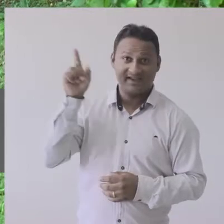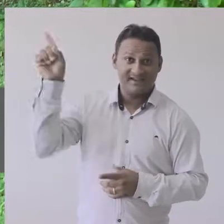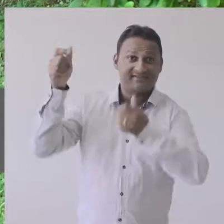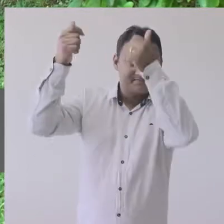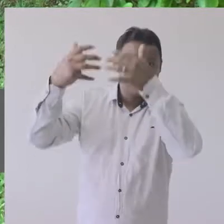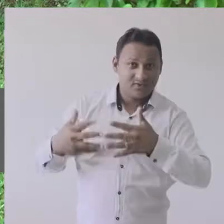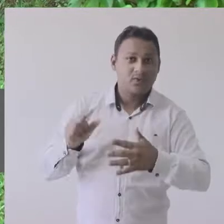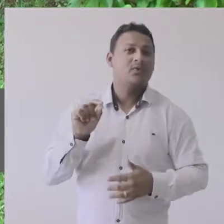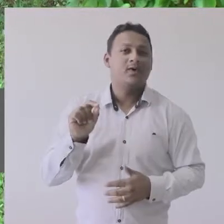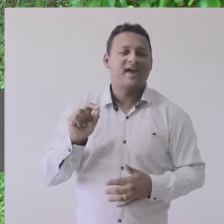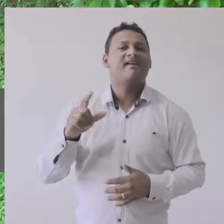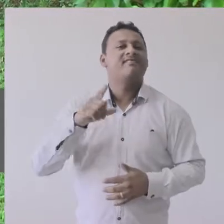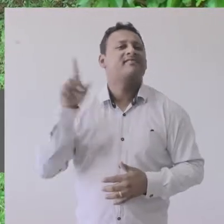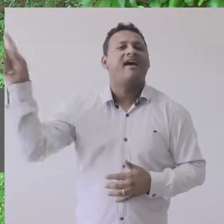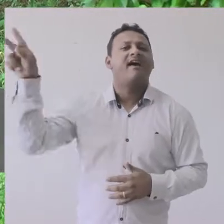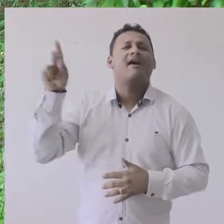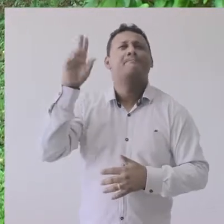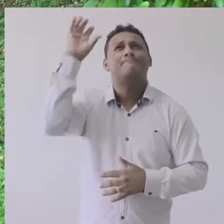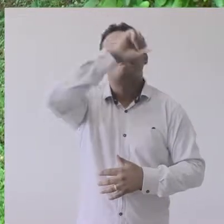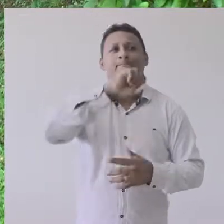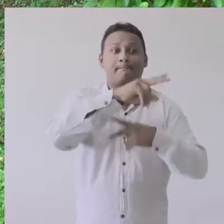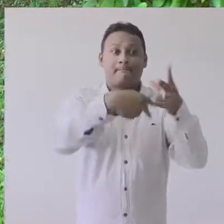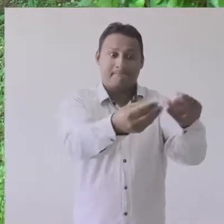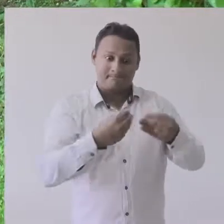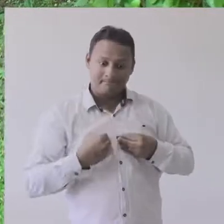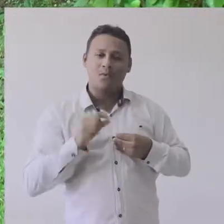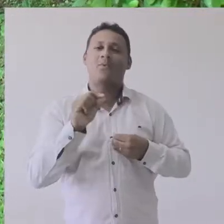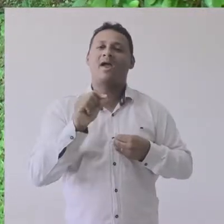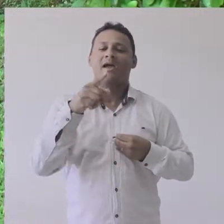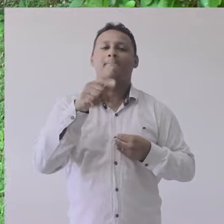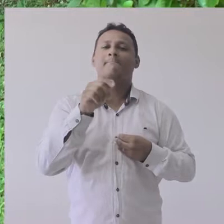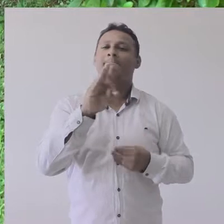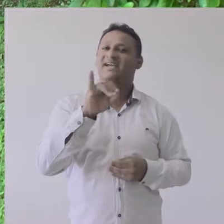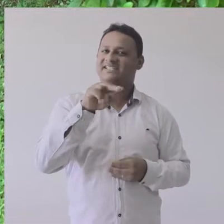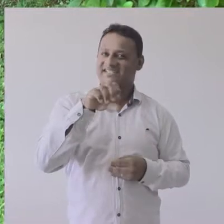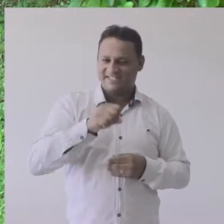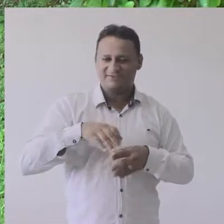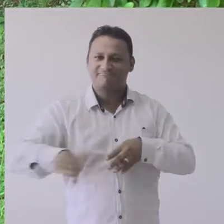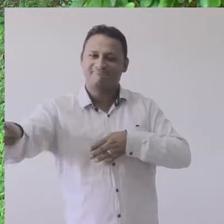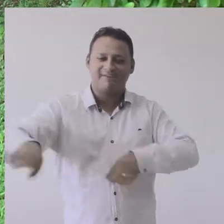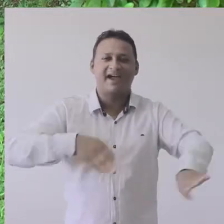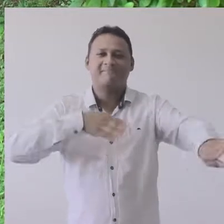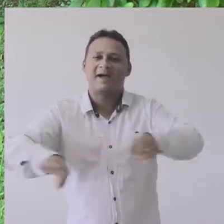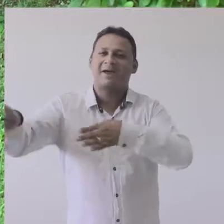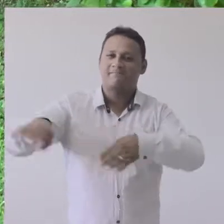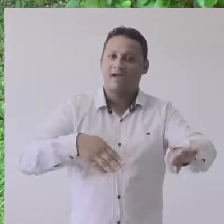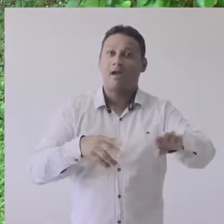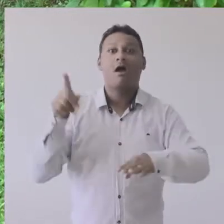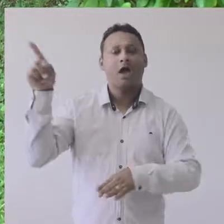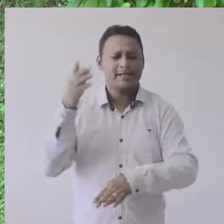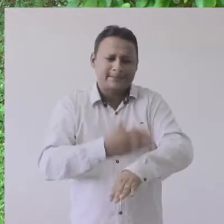estava lá parado, não sabia andar. Que eu ia aprender a tocar mais músicas na gaita. Que eu ia passar